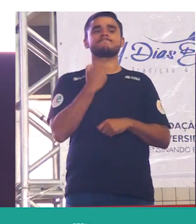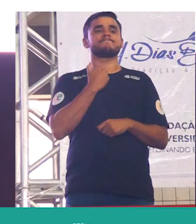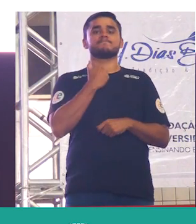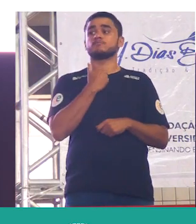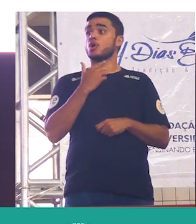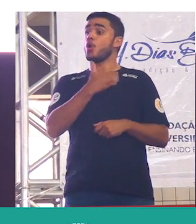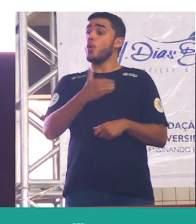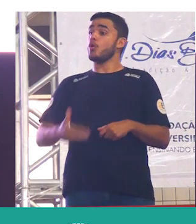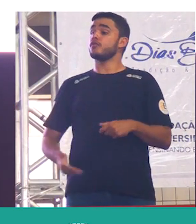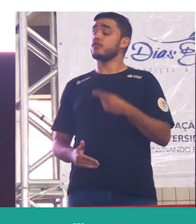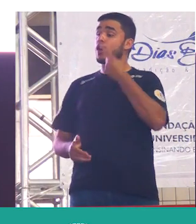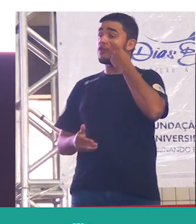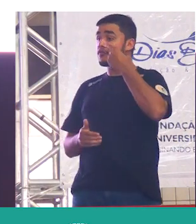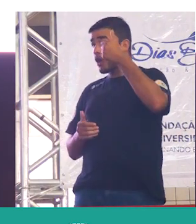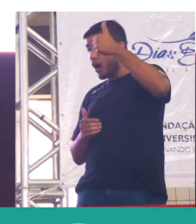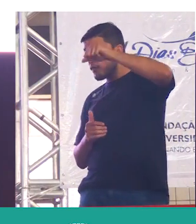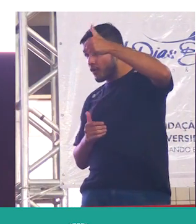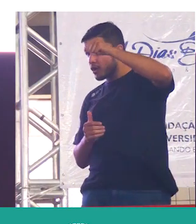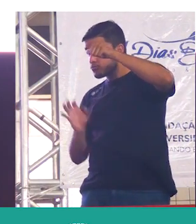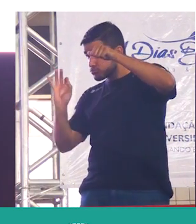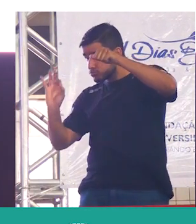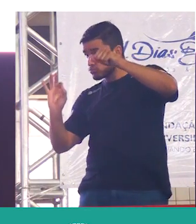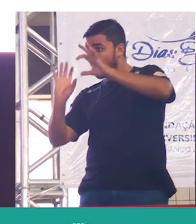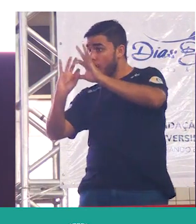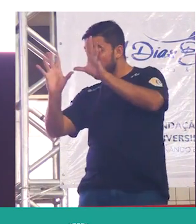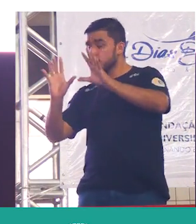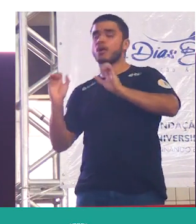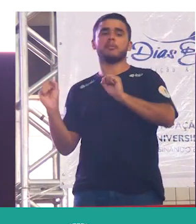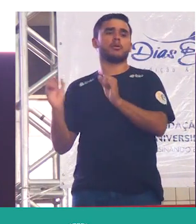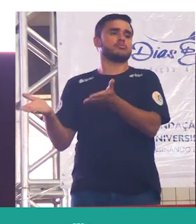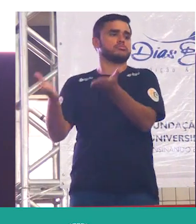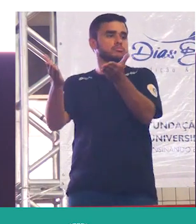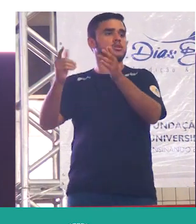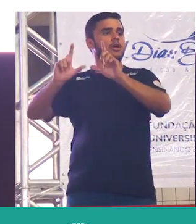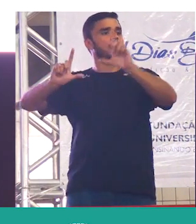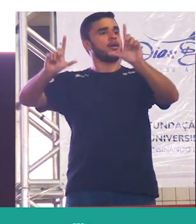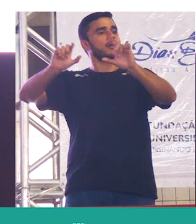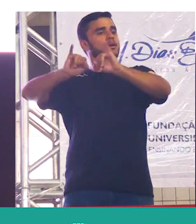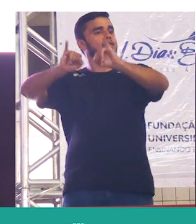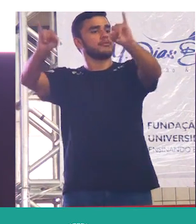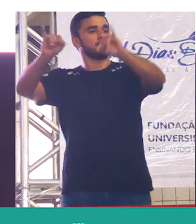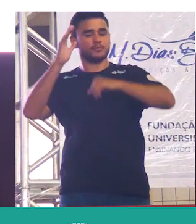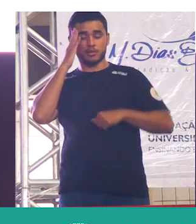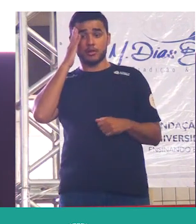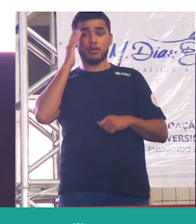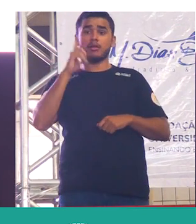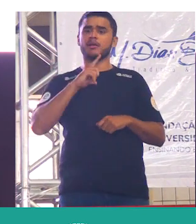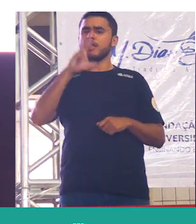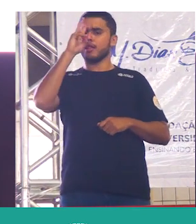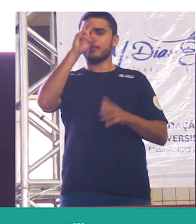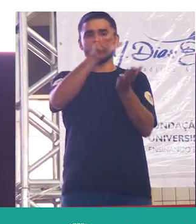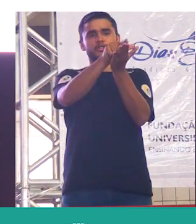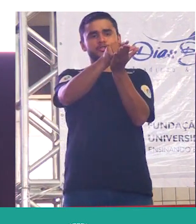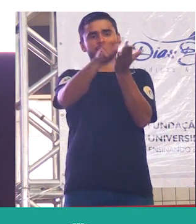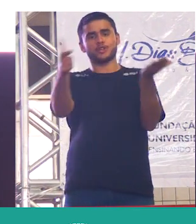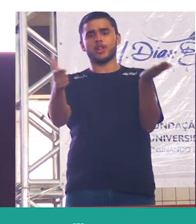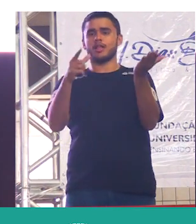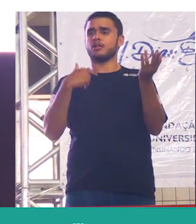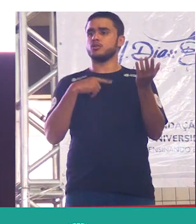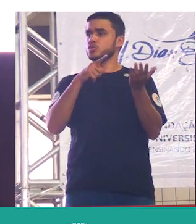o governo não concordasse. Havia censura. Os jornais, os artistas